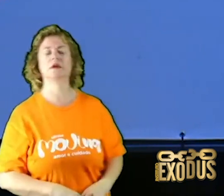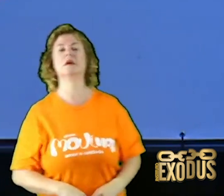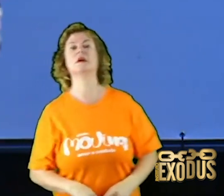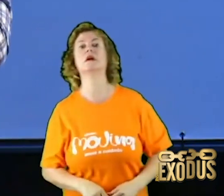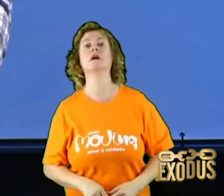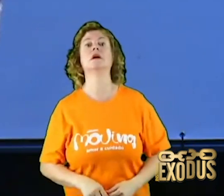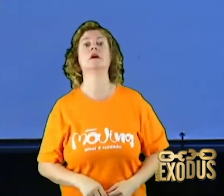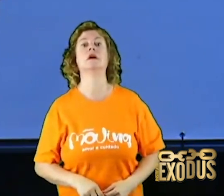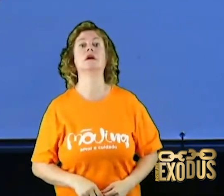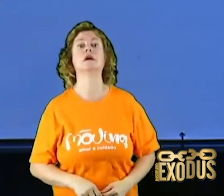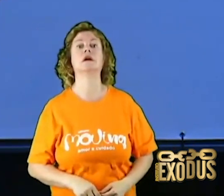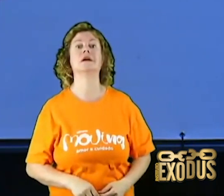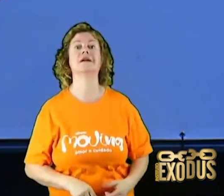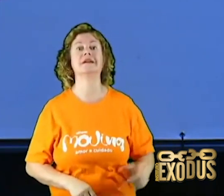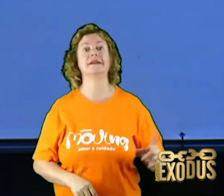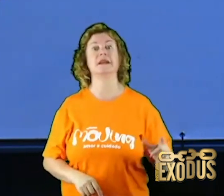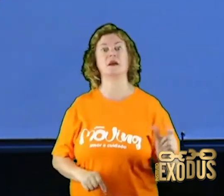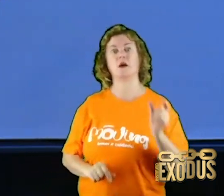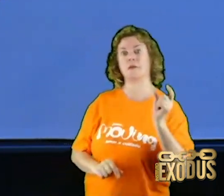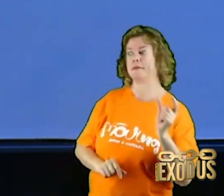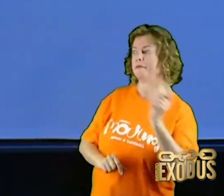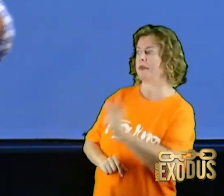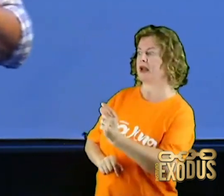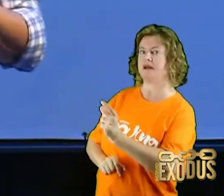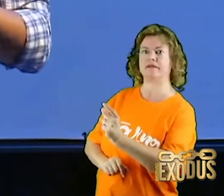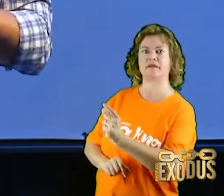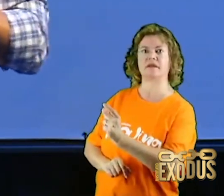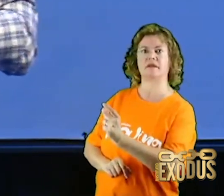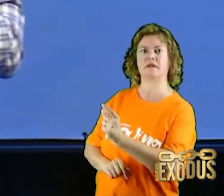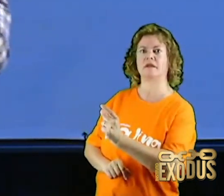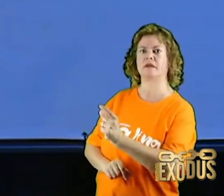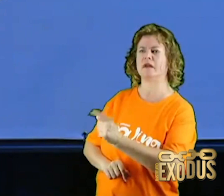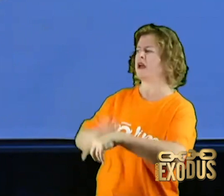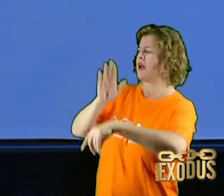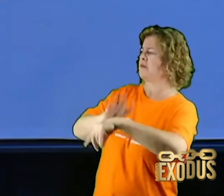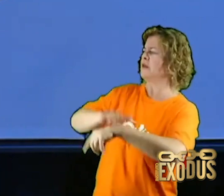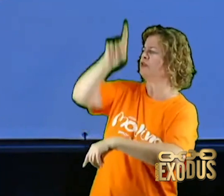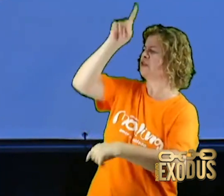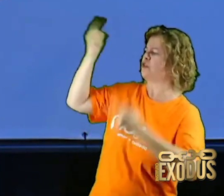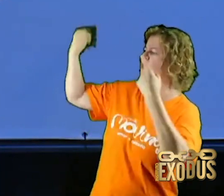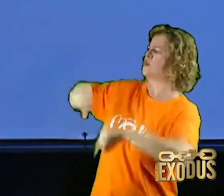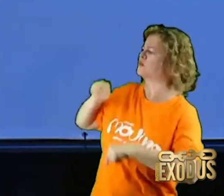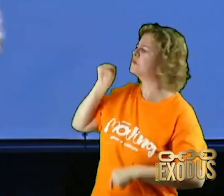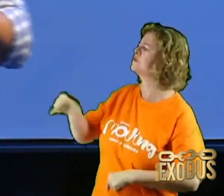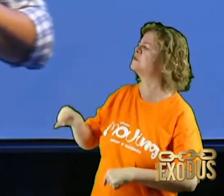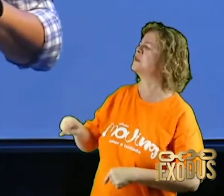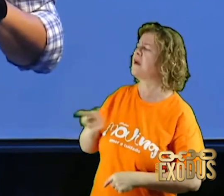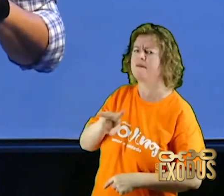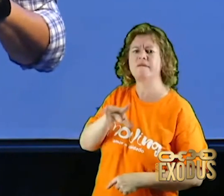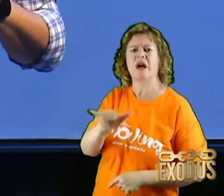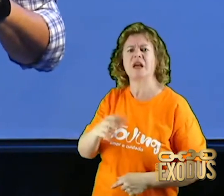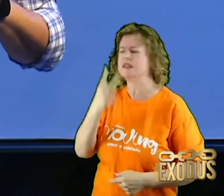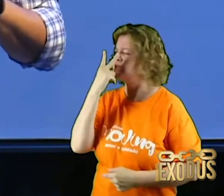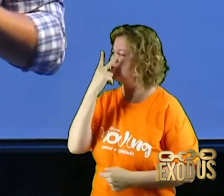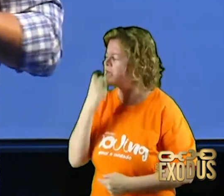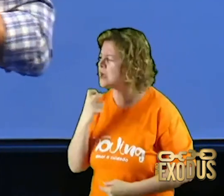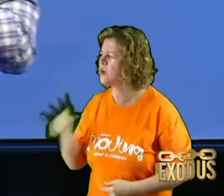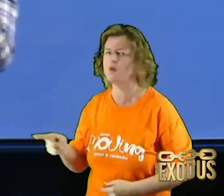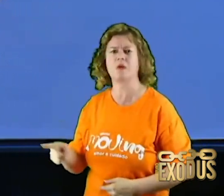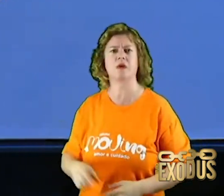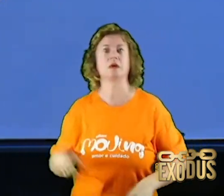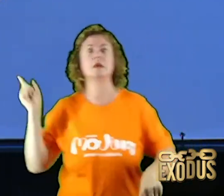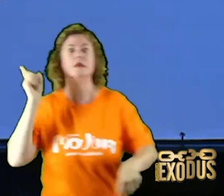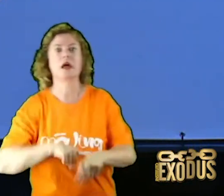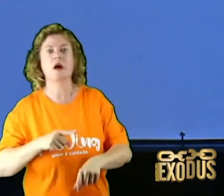a mão do Senhor seja contra você e você vai ficar cego. E naquele mesmo momento, Elimas o Mágico ficou cego. Naquele